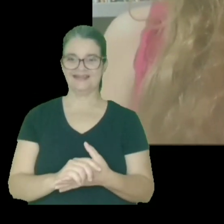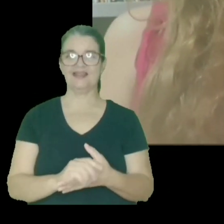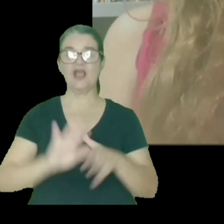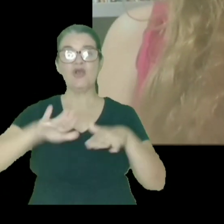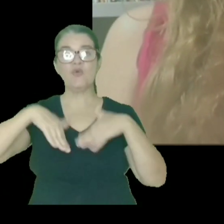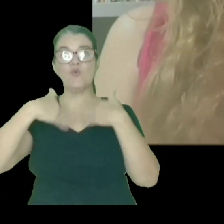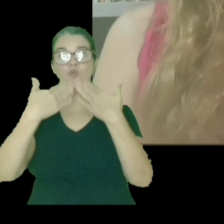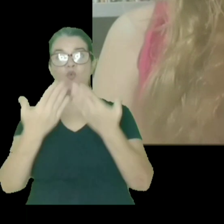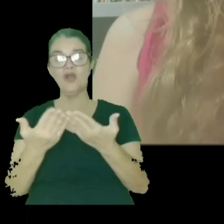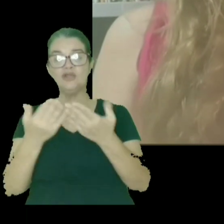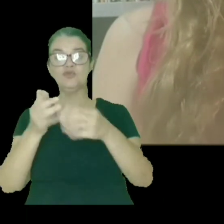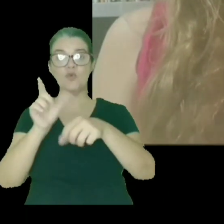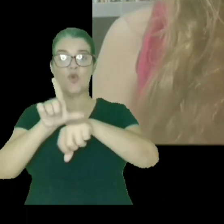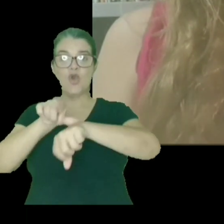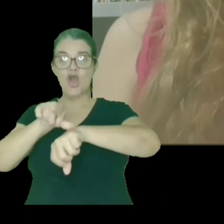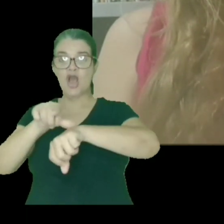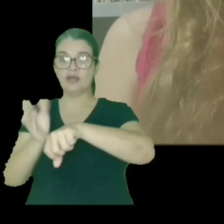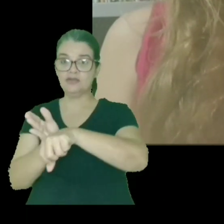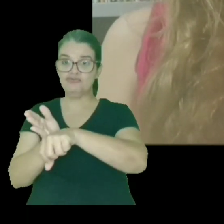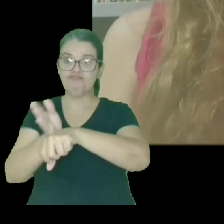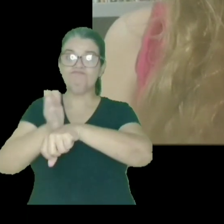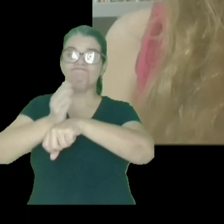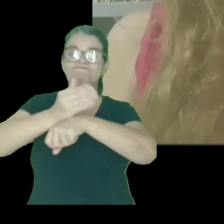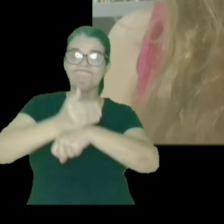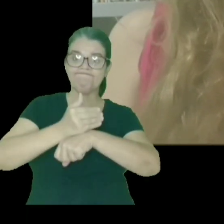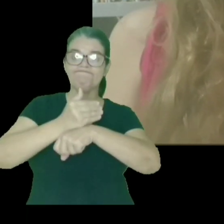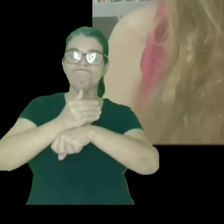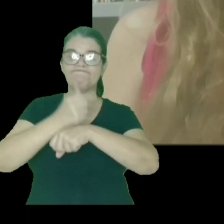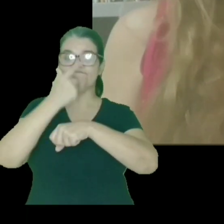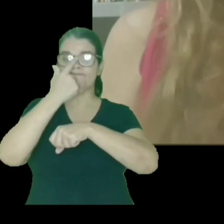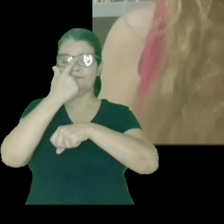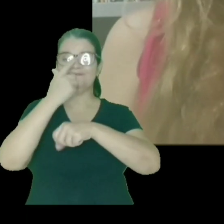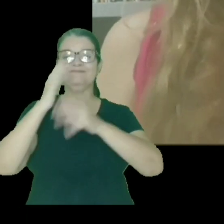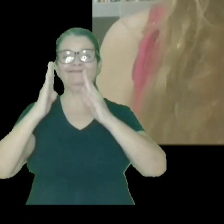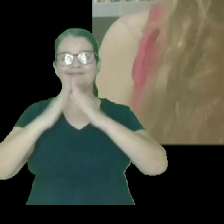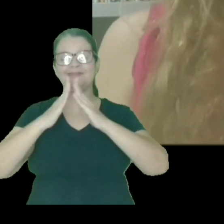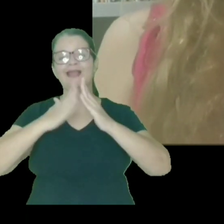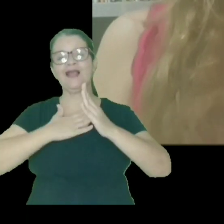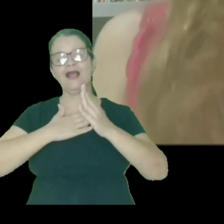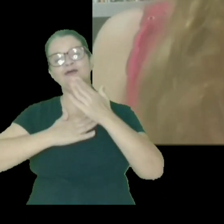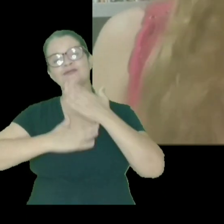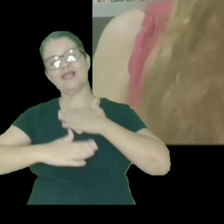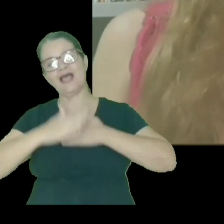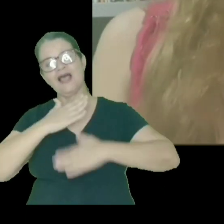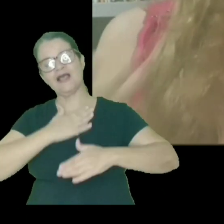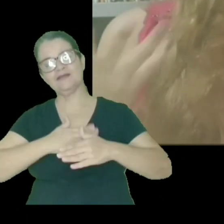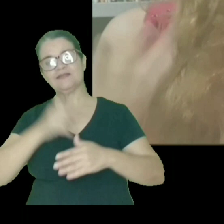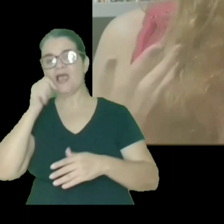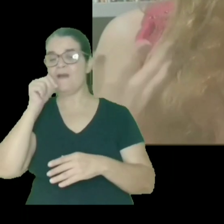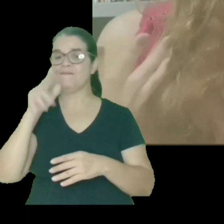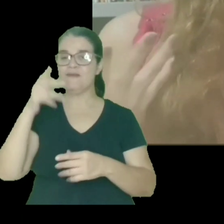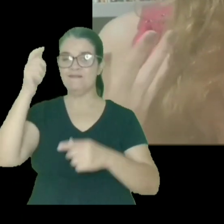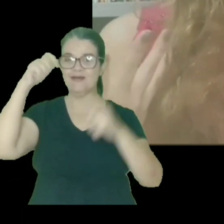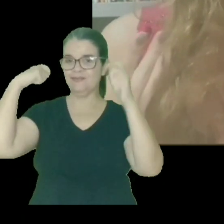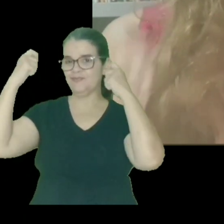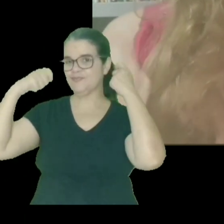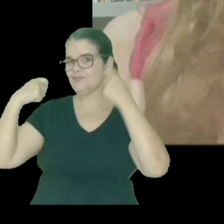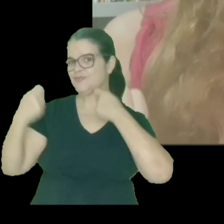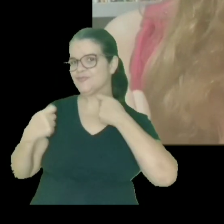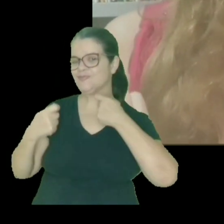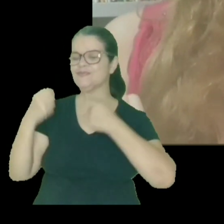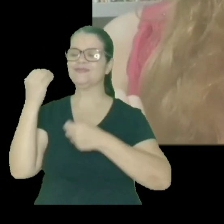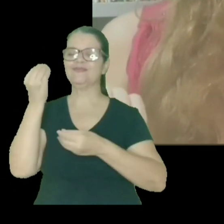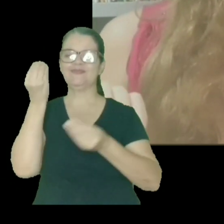Quando horas depois a atmosfera em casa acalmou-se, minha irmã me penteou e